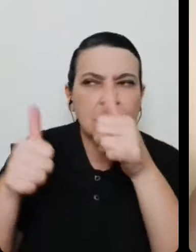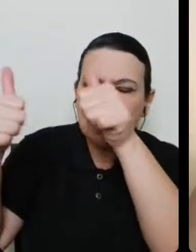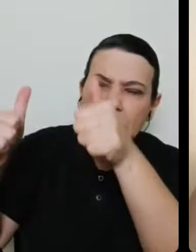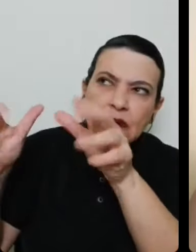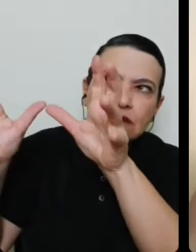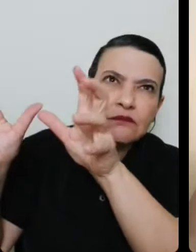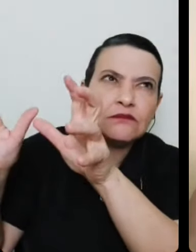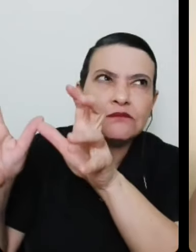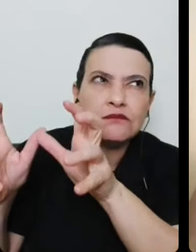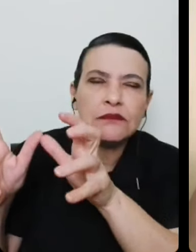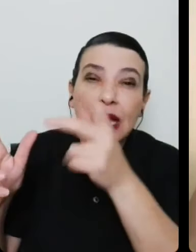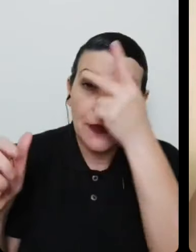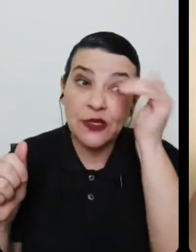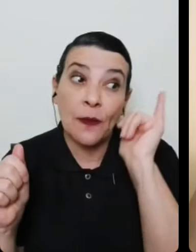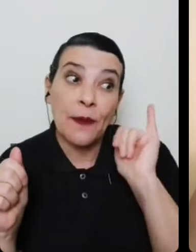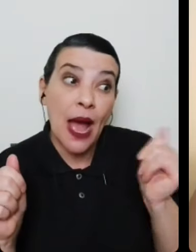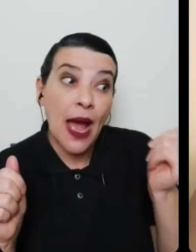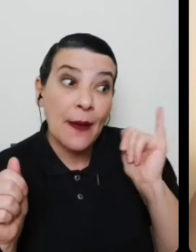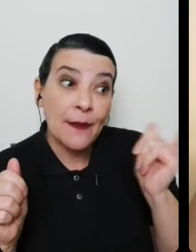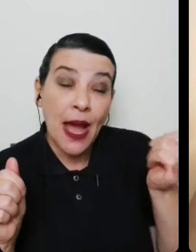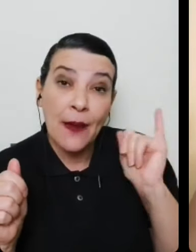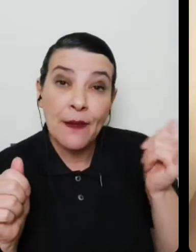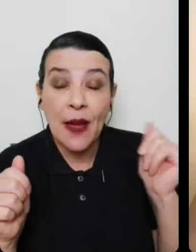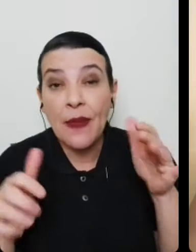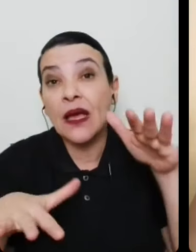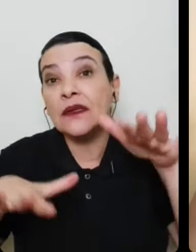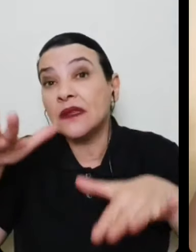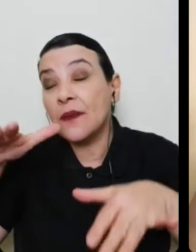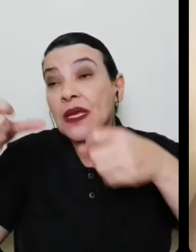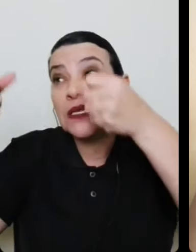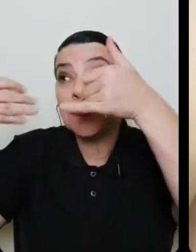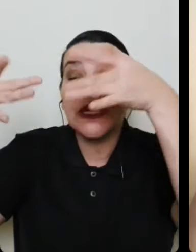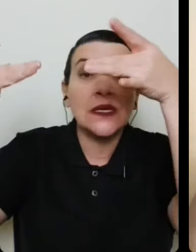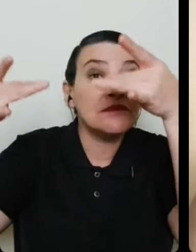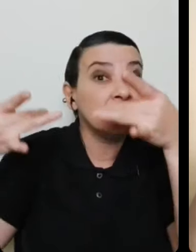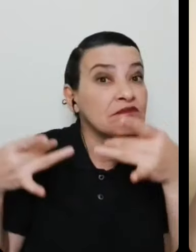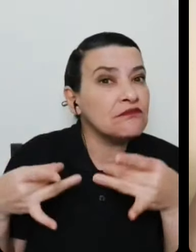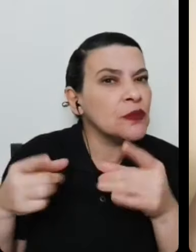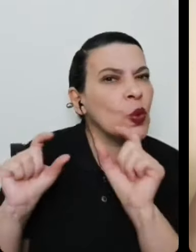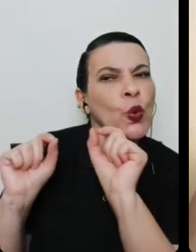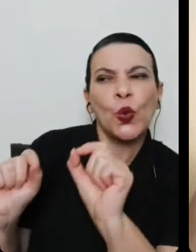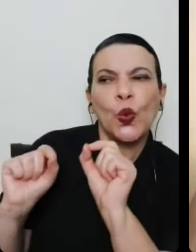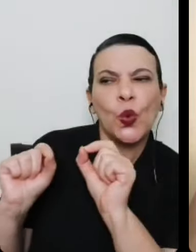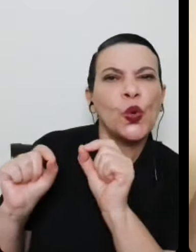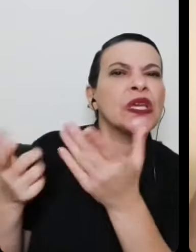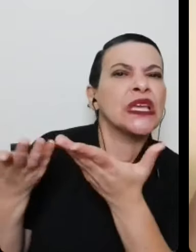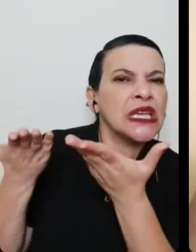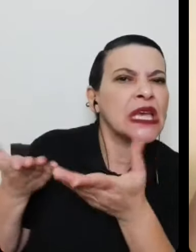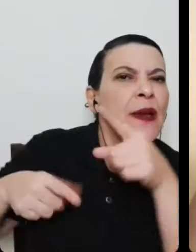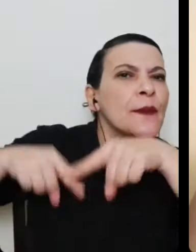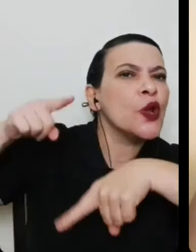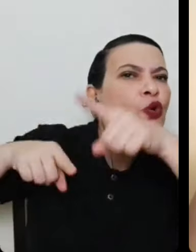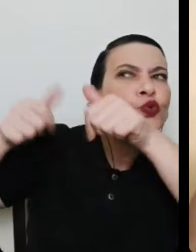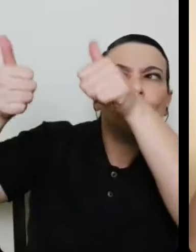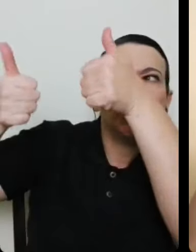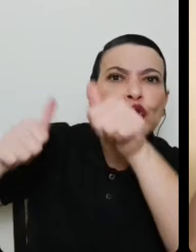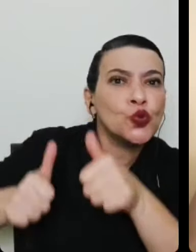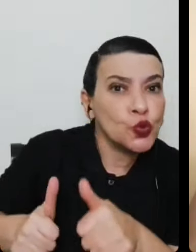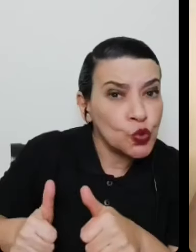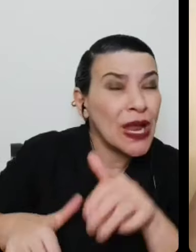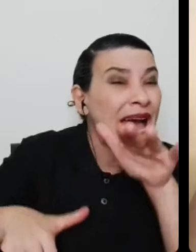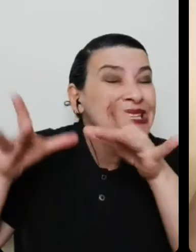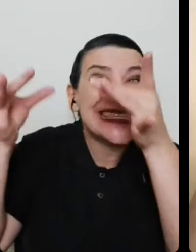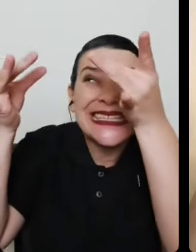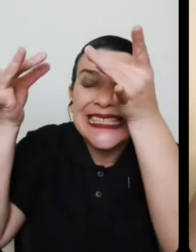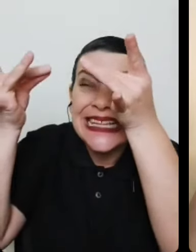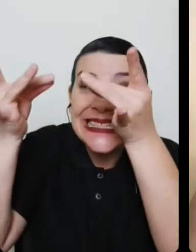de como tenha sido feita essa reprodução, explicando no que consiste aquele objeto. Alguns objetos têm muitos